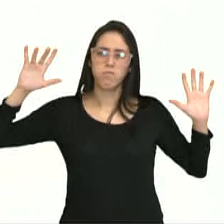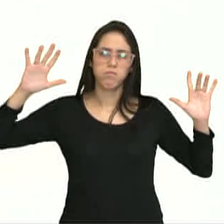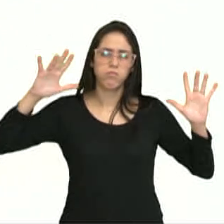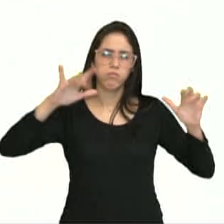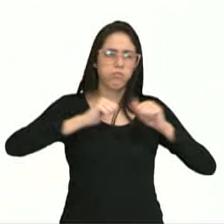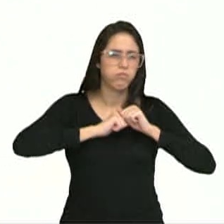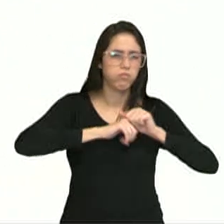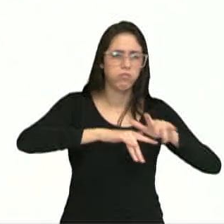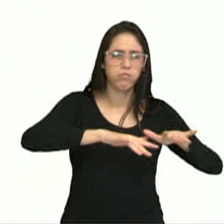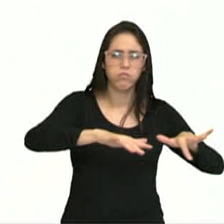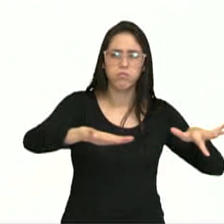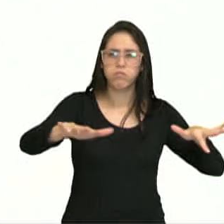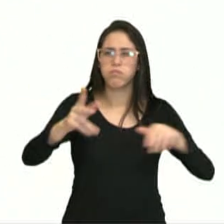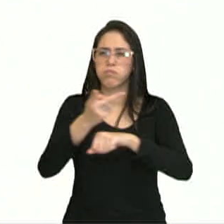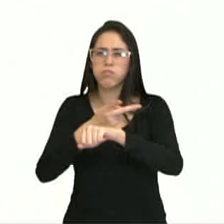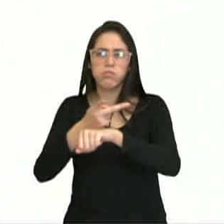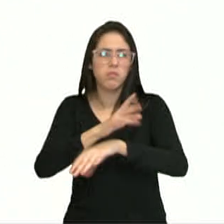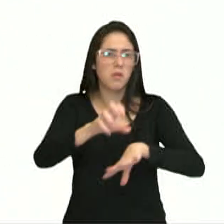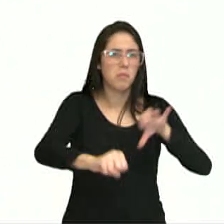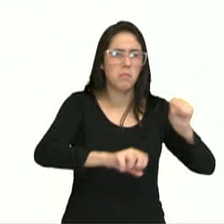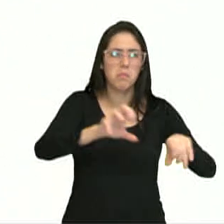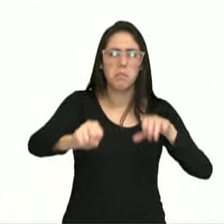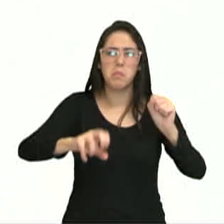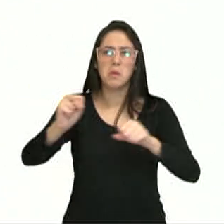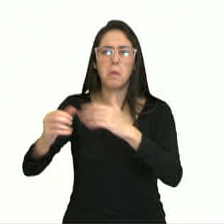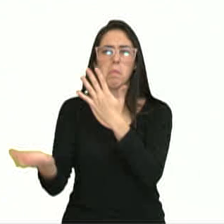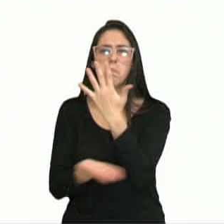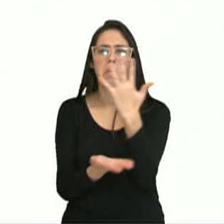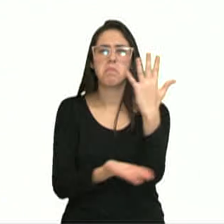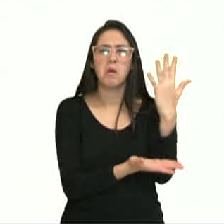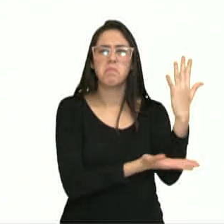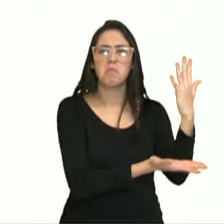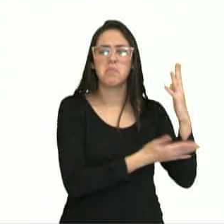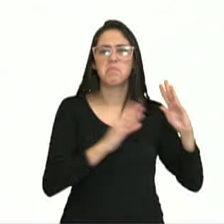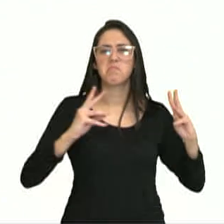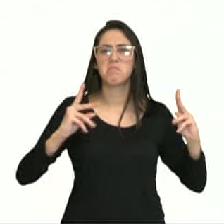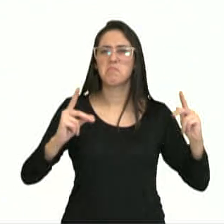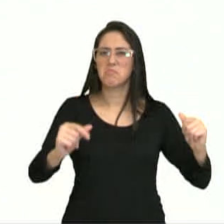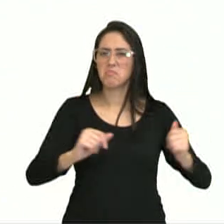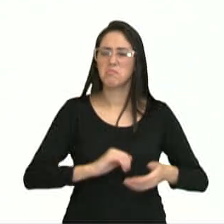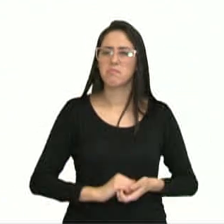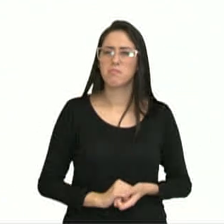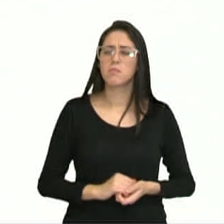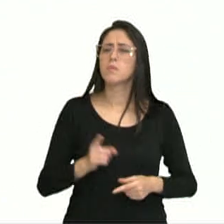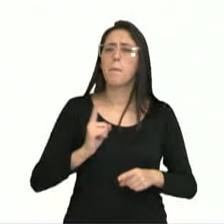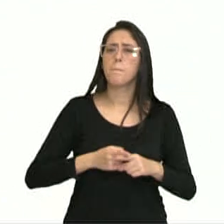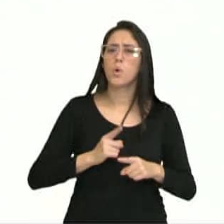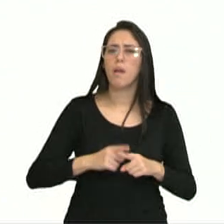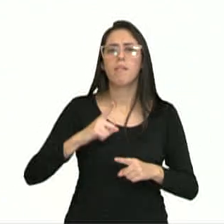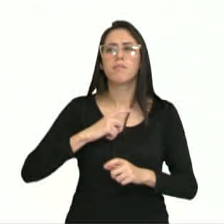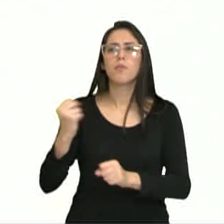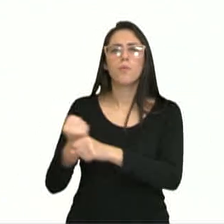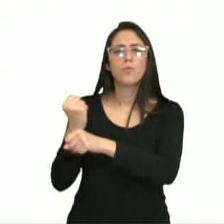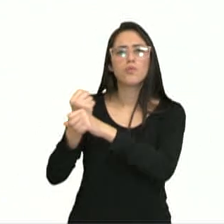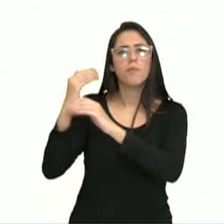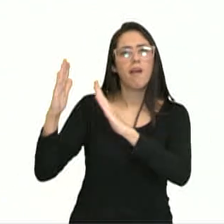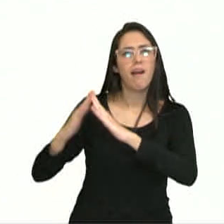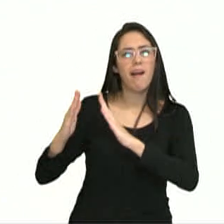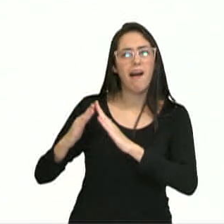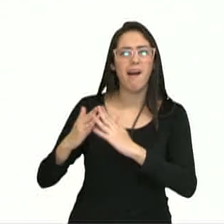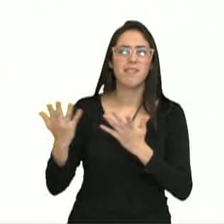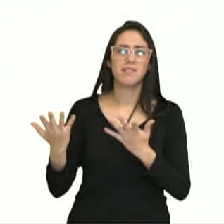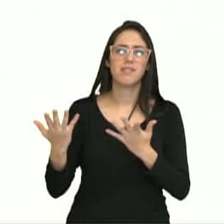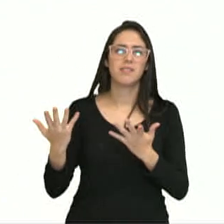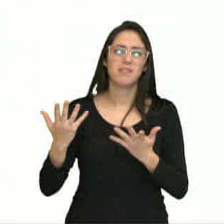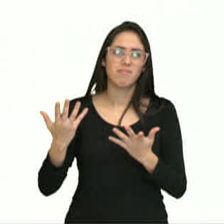geográfico levou à devastação de grande parte da vegetação original. Por quê? Começou a construir casa arrancando